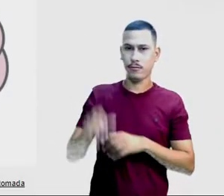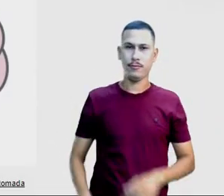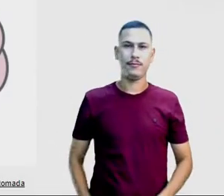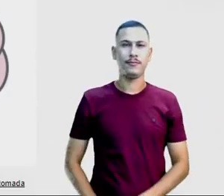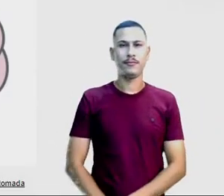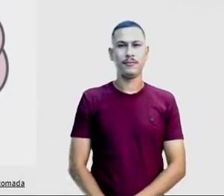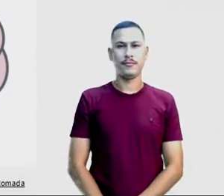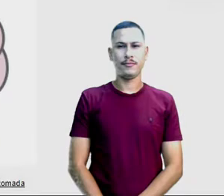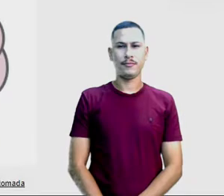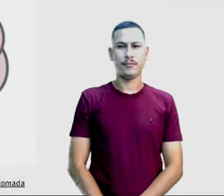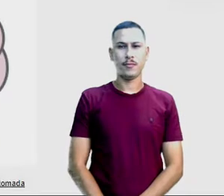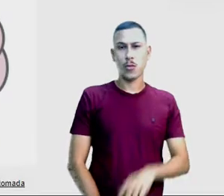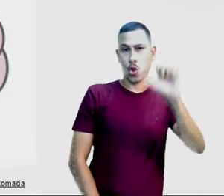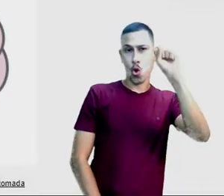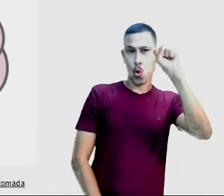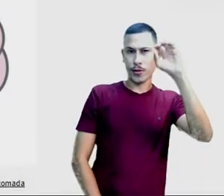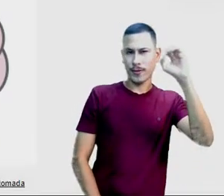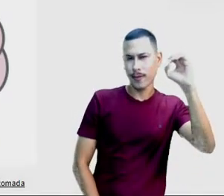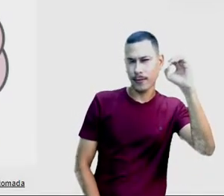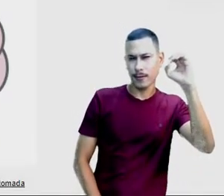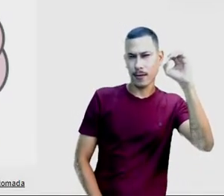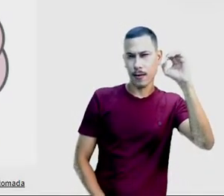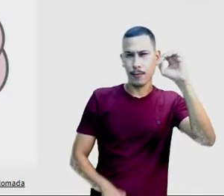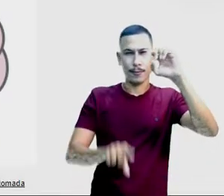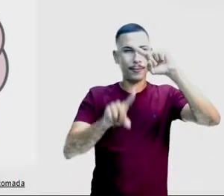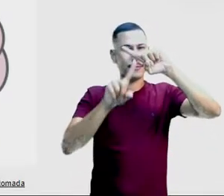80 mais